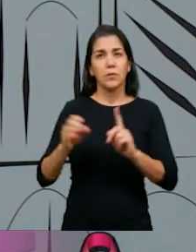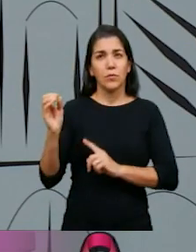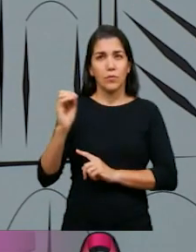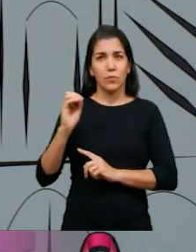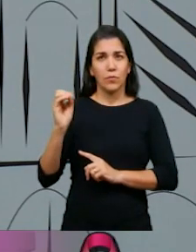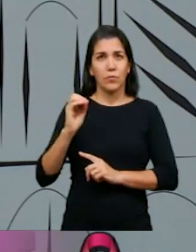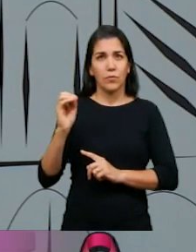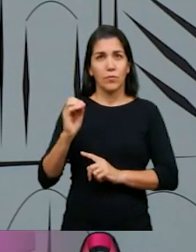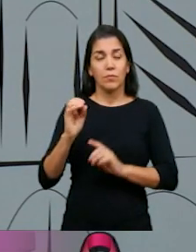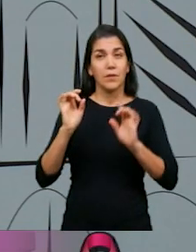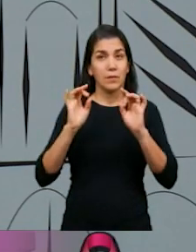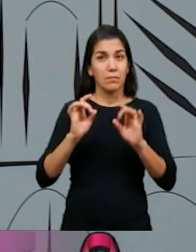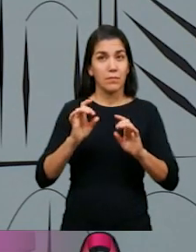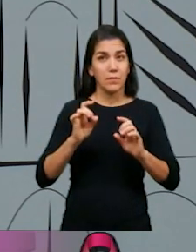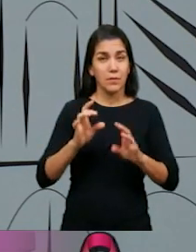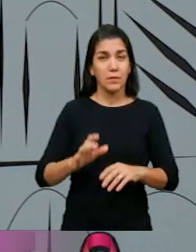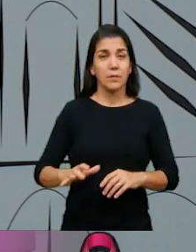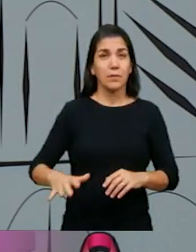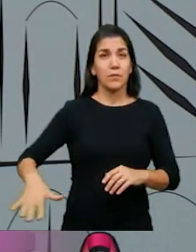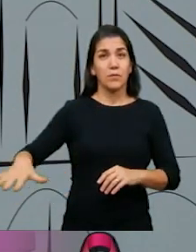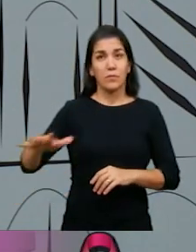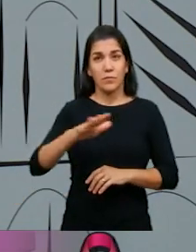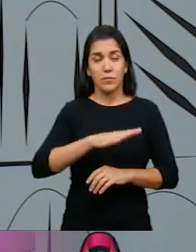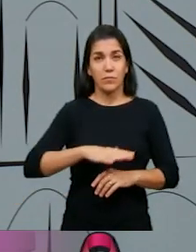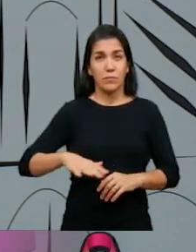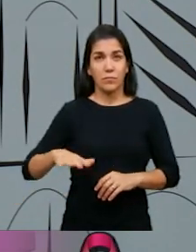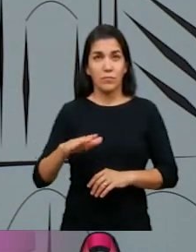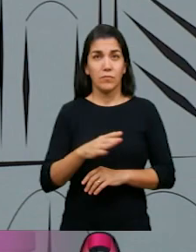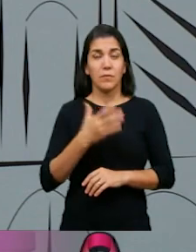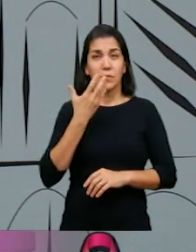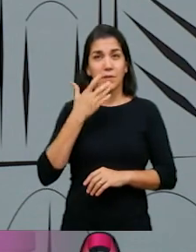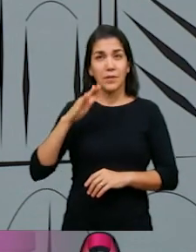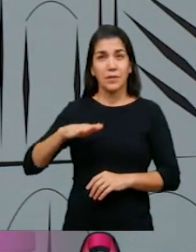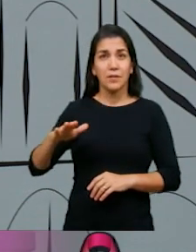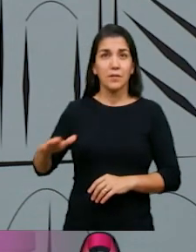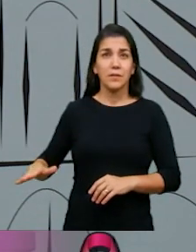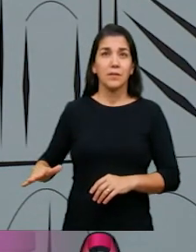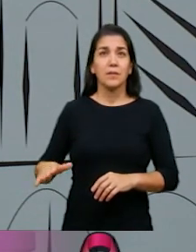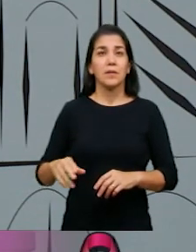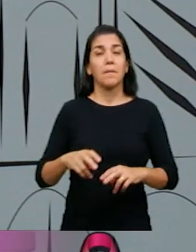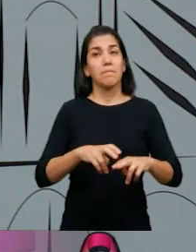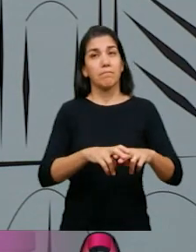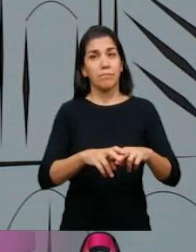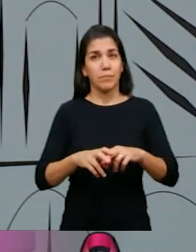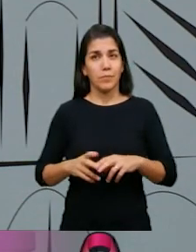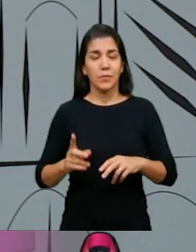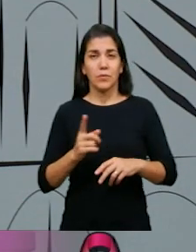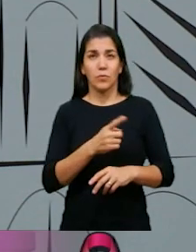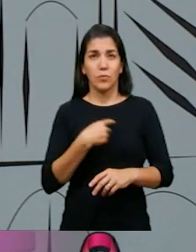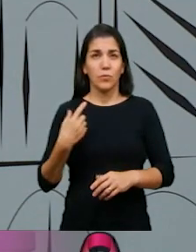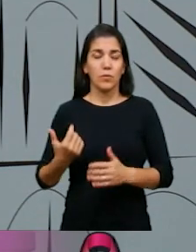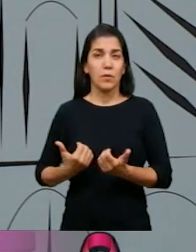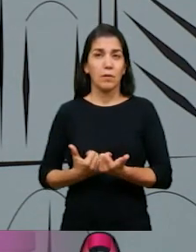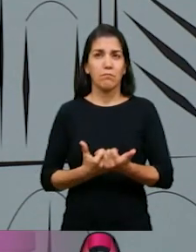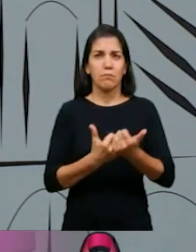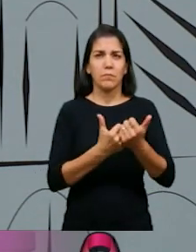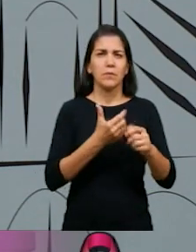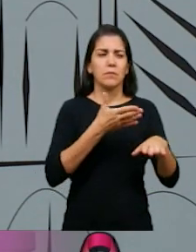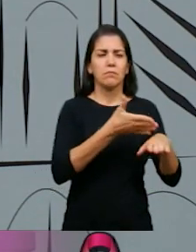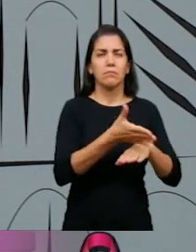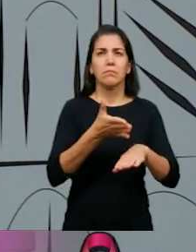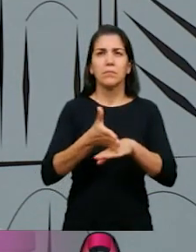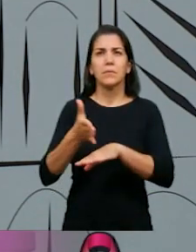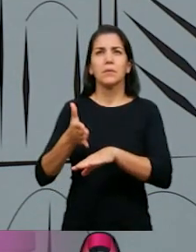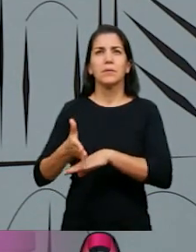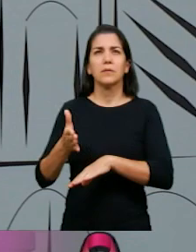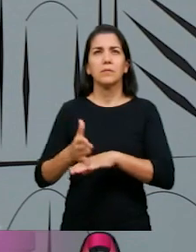os bairros, para as crianças, que é o mês das crianças. Por isso, nosso mandato esteve apoiando e participando